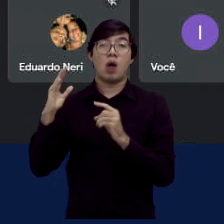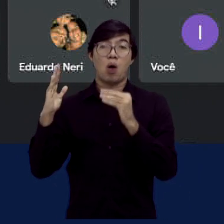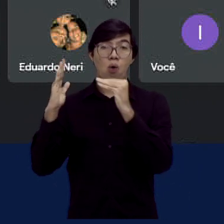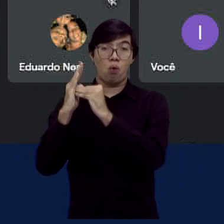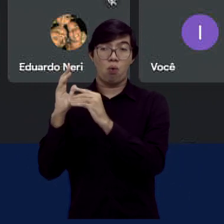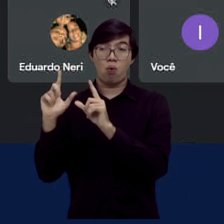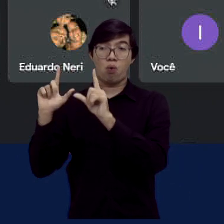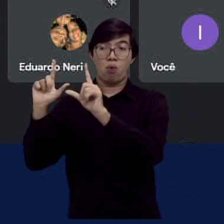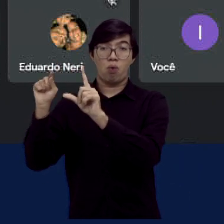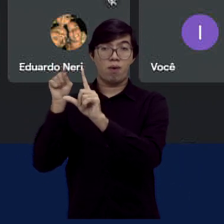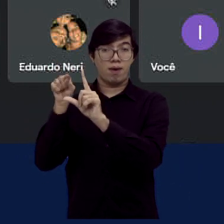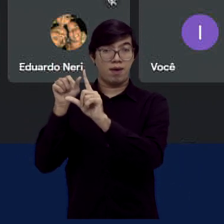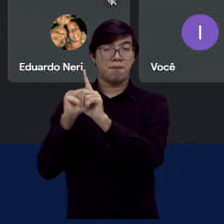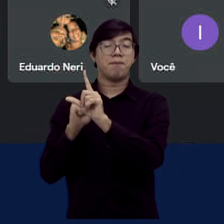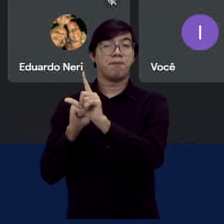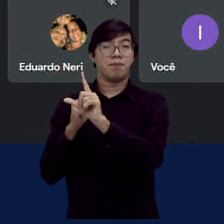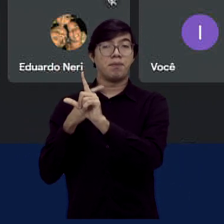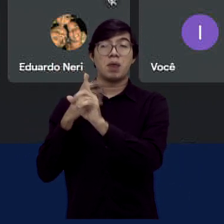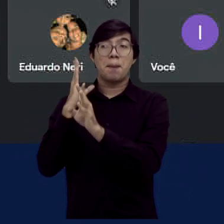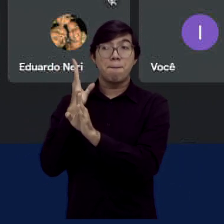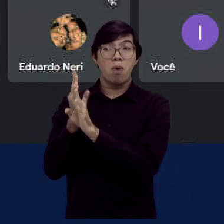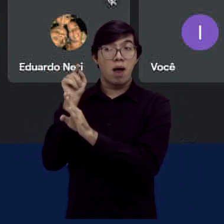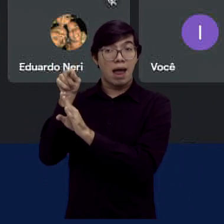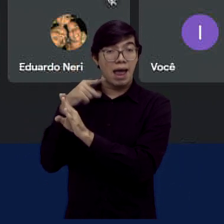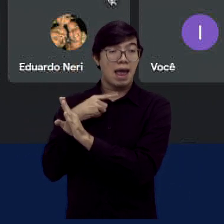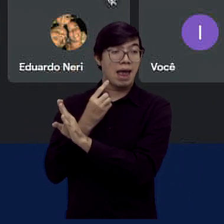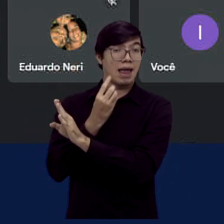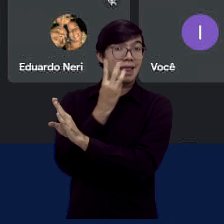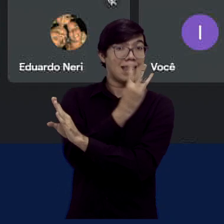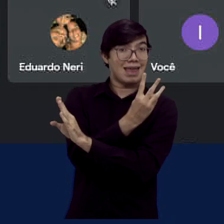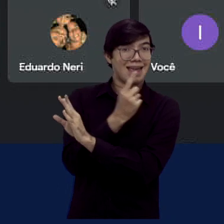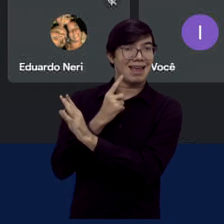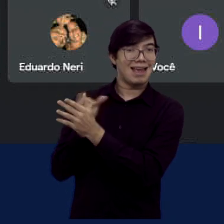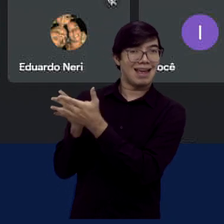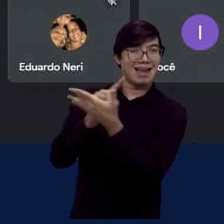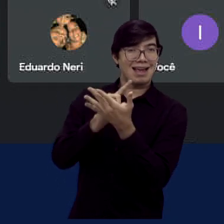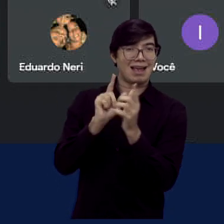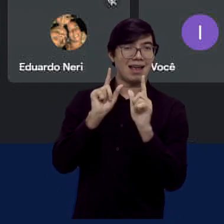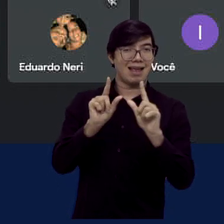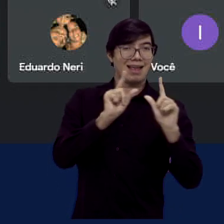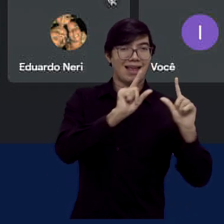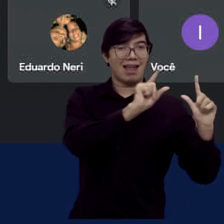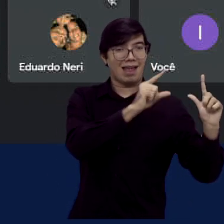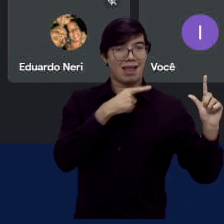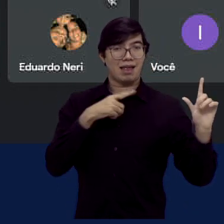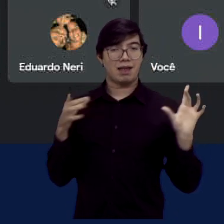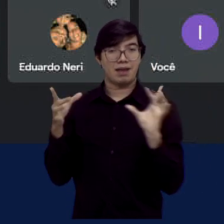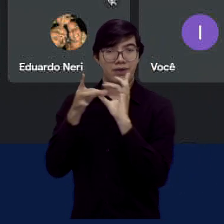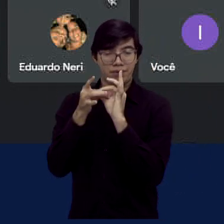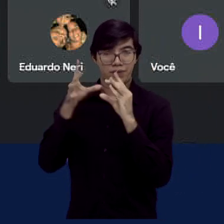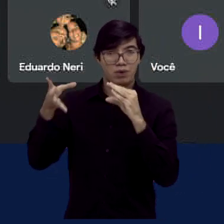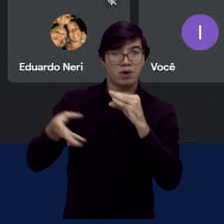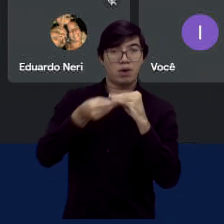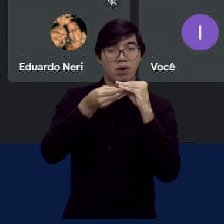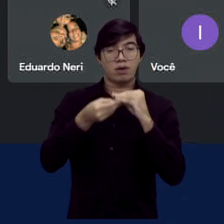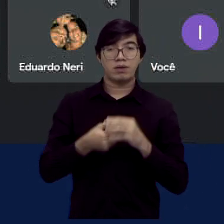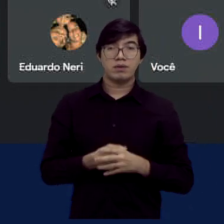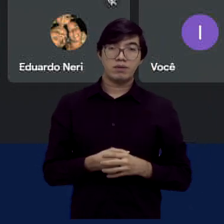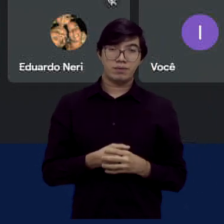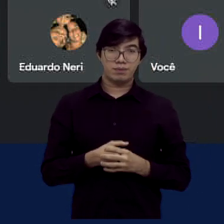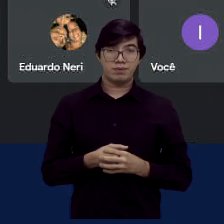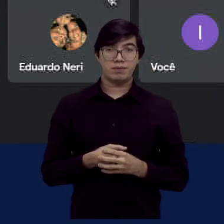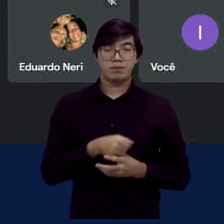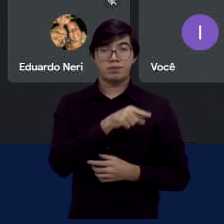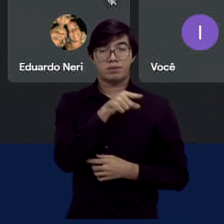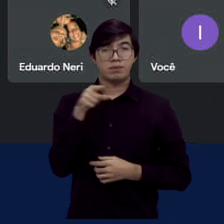anteriores. E eles pesam mais, eles ocupam mais espaço na tira. Certo? Então, eu quero que vocês entendam